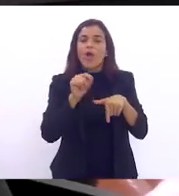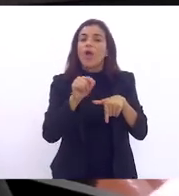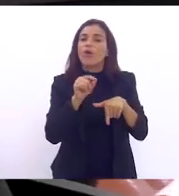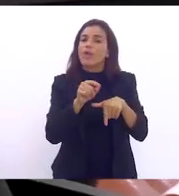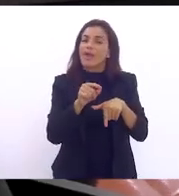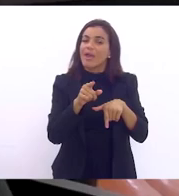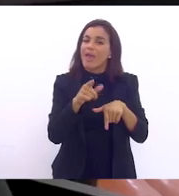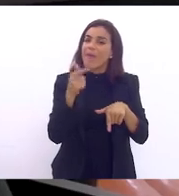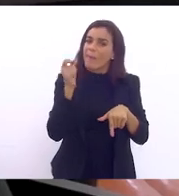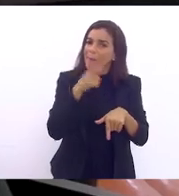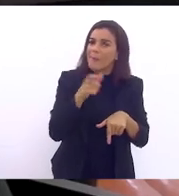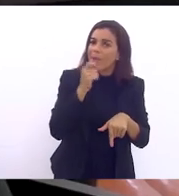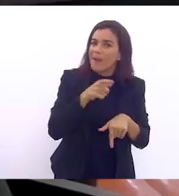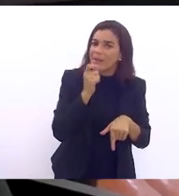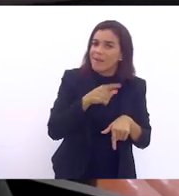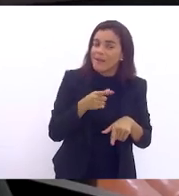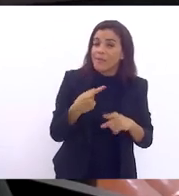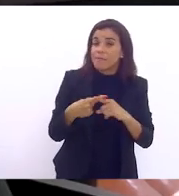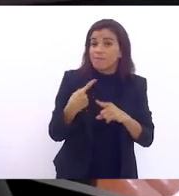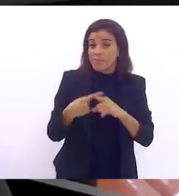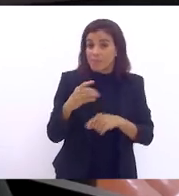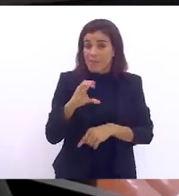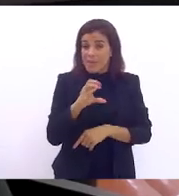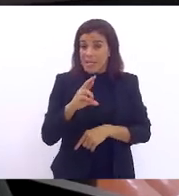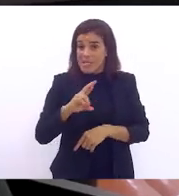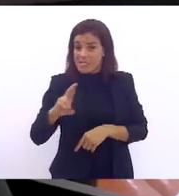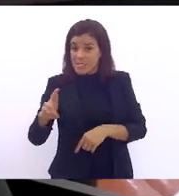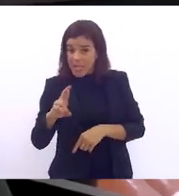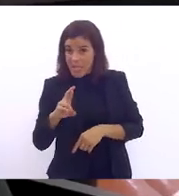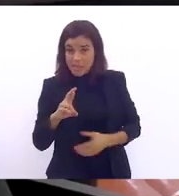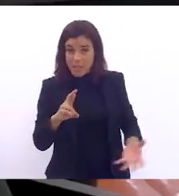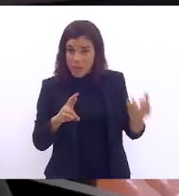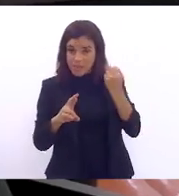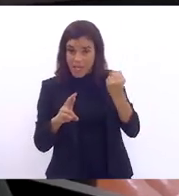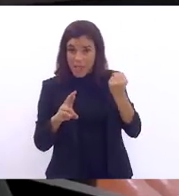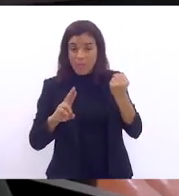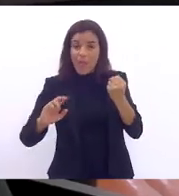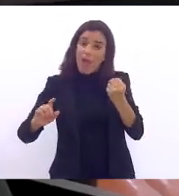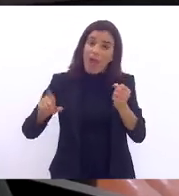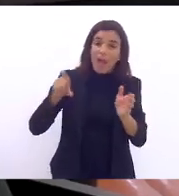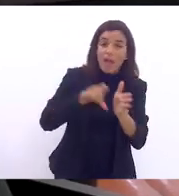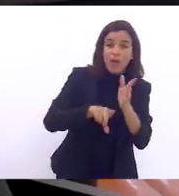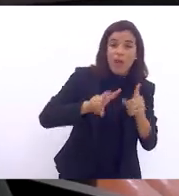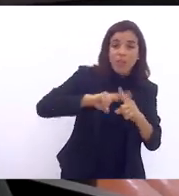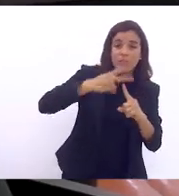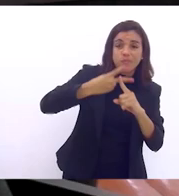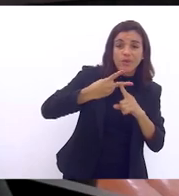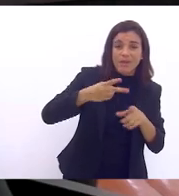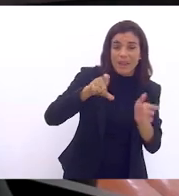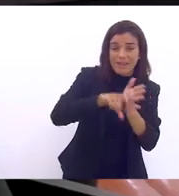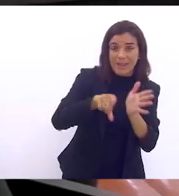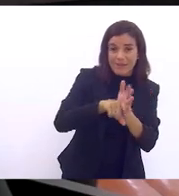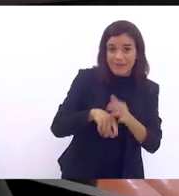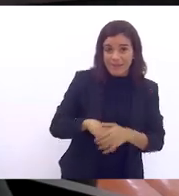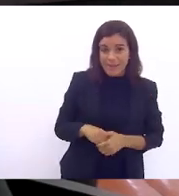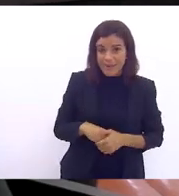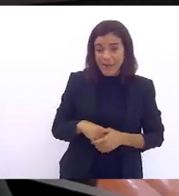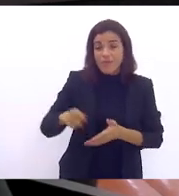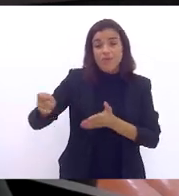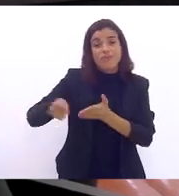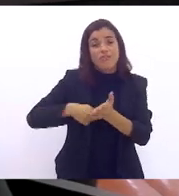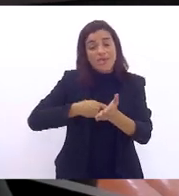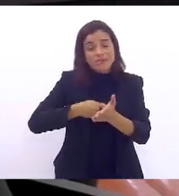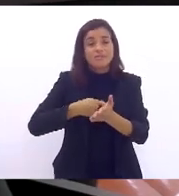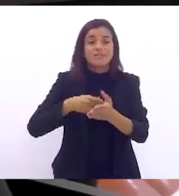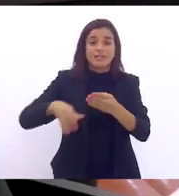pegadinha porque o que a CCR deixa de arrecadar ali ela Repassa na tarifa tá garantido lá no aditivo foi assinado um mês